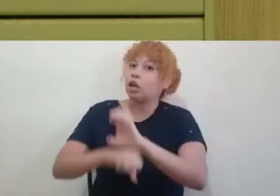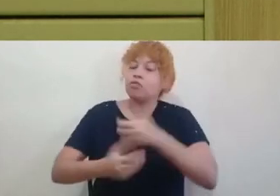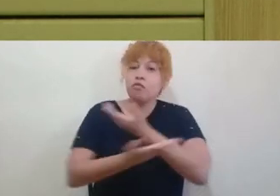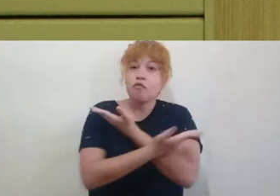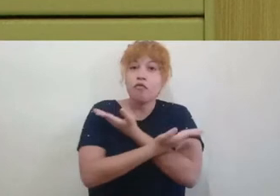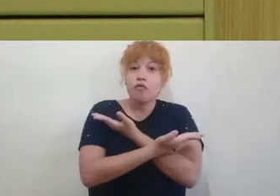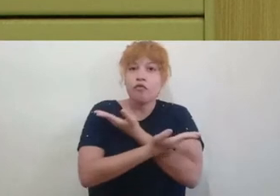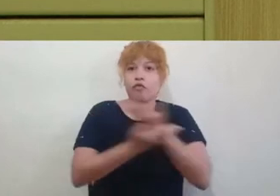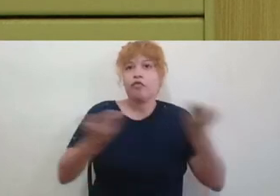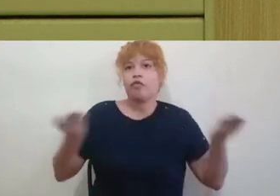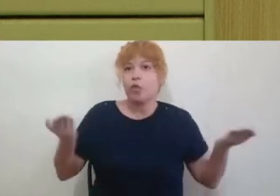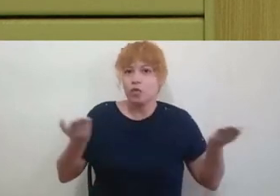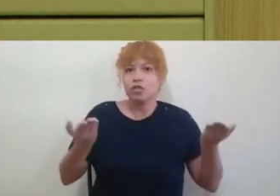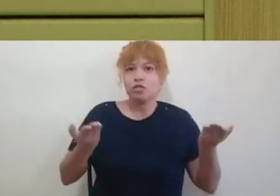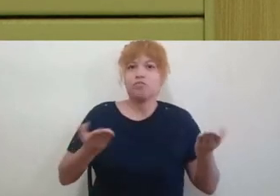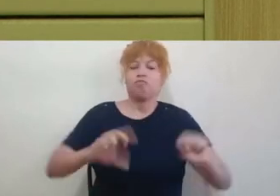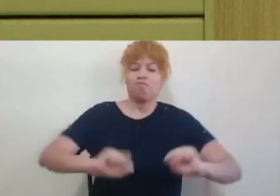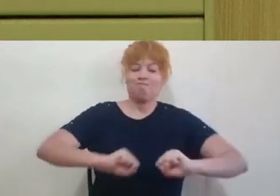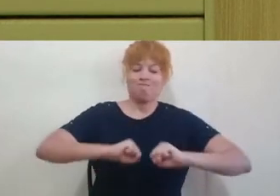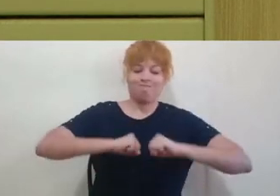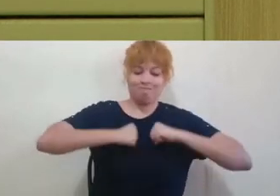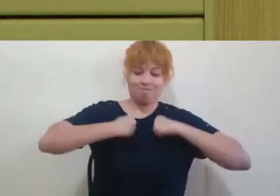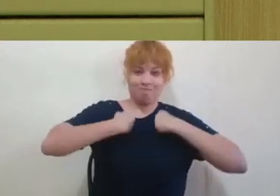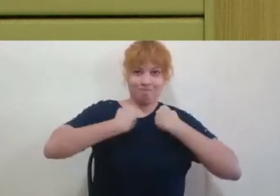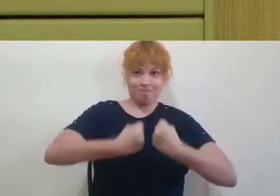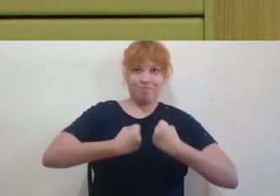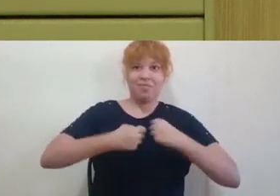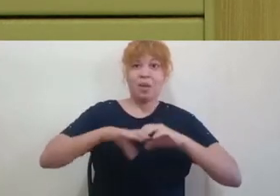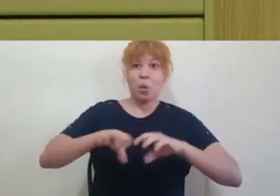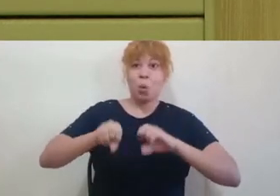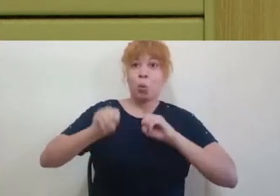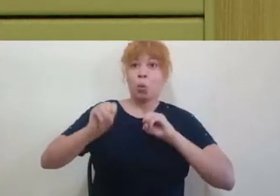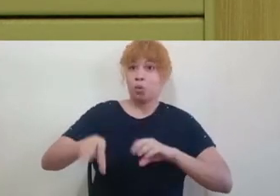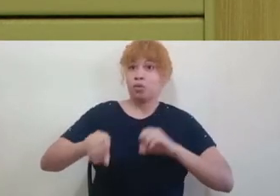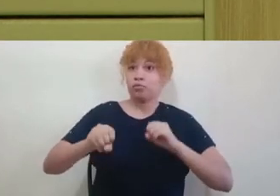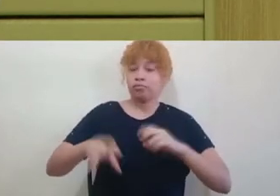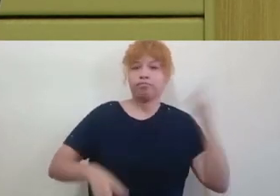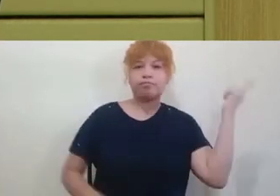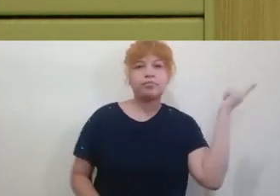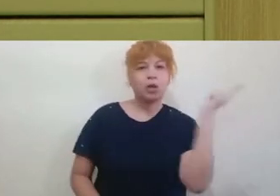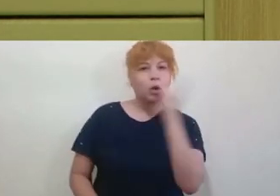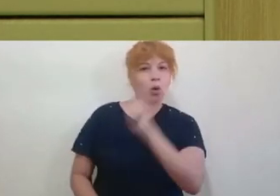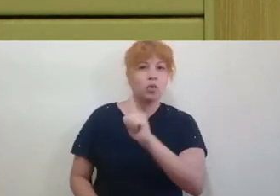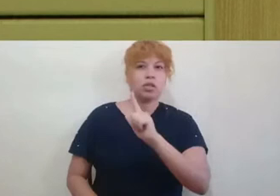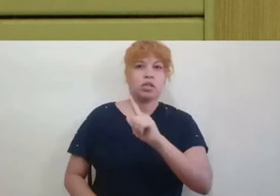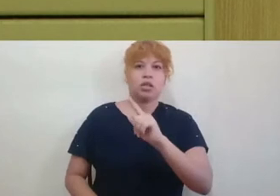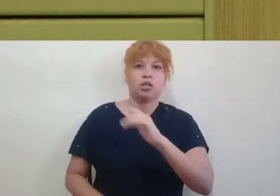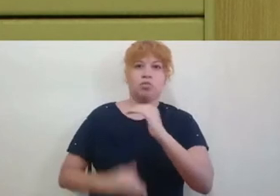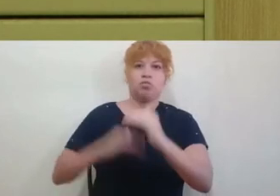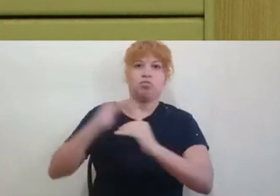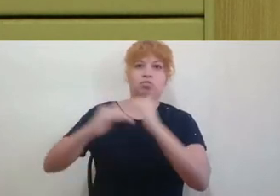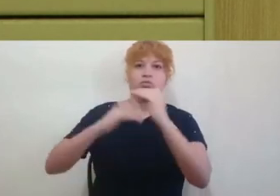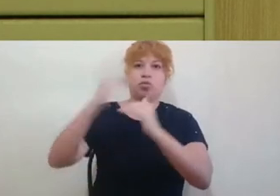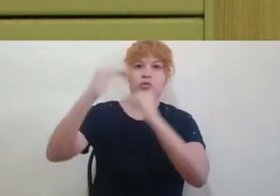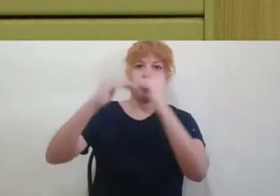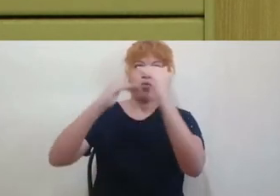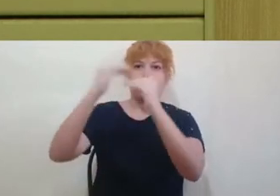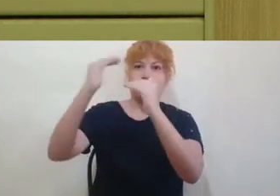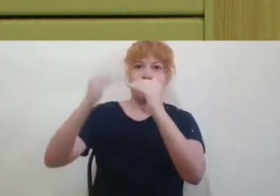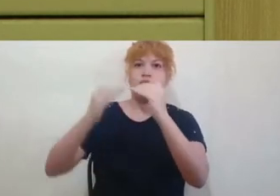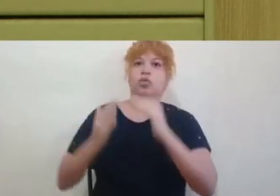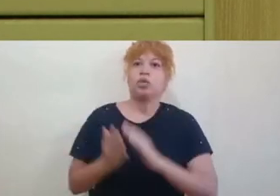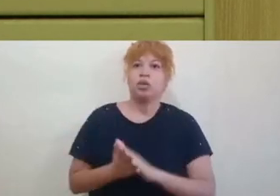povo. E também, neste momento, não poderia deixar de mencionar a tristeza de ver a ameaça